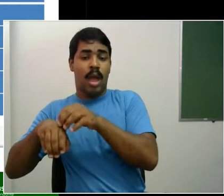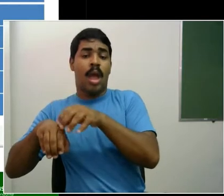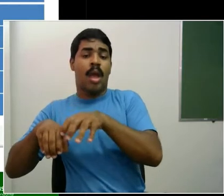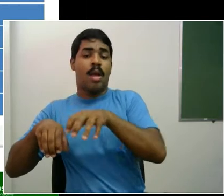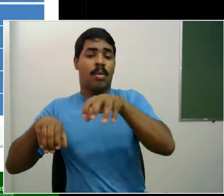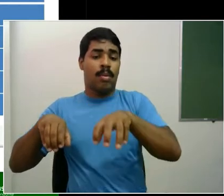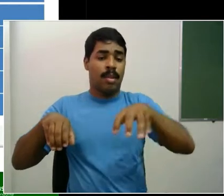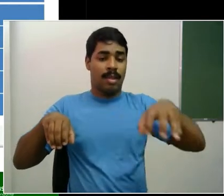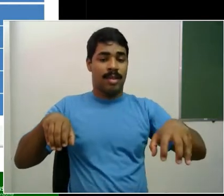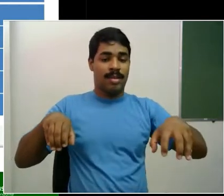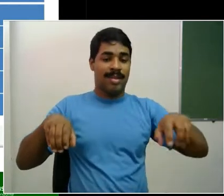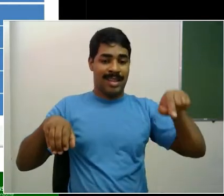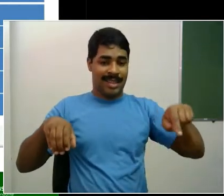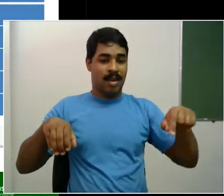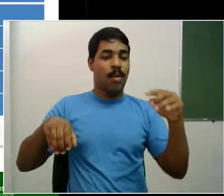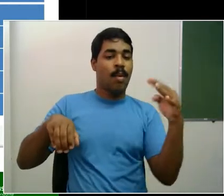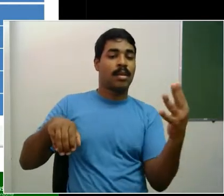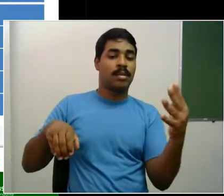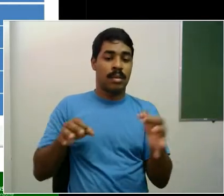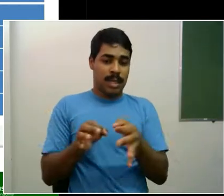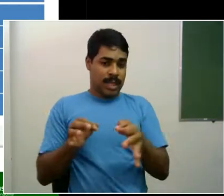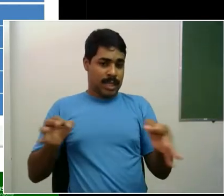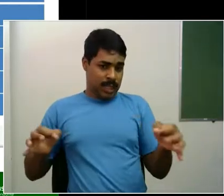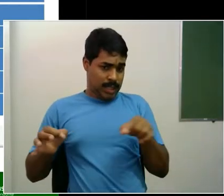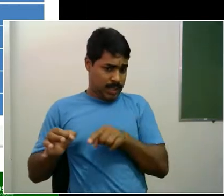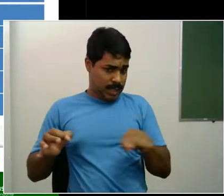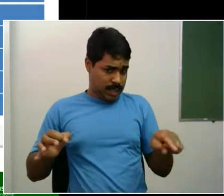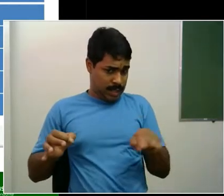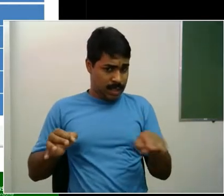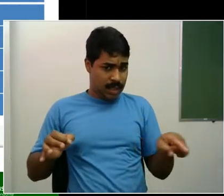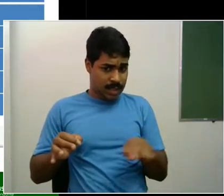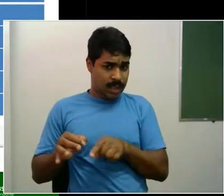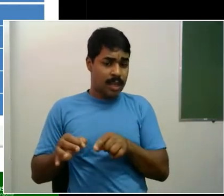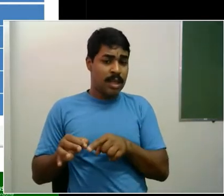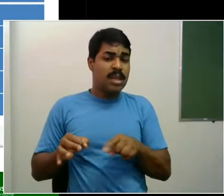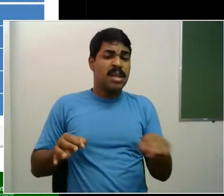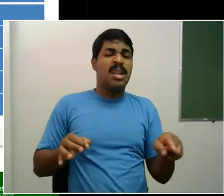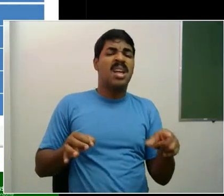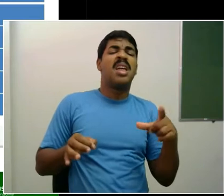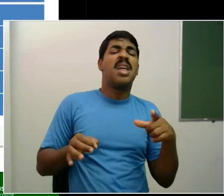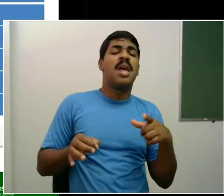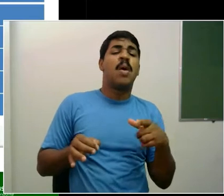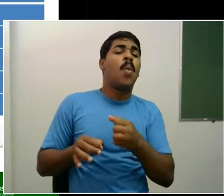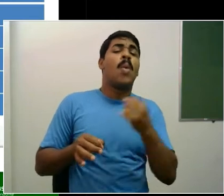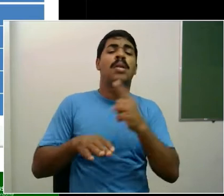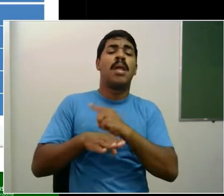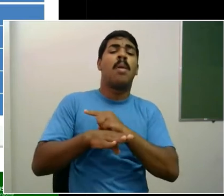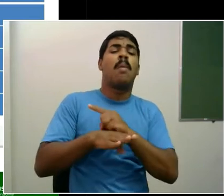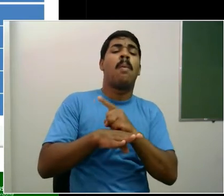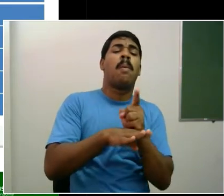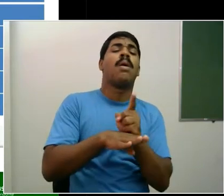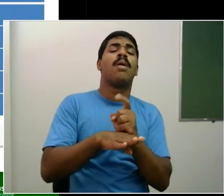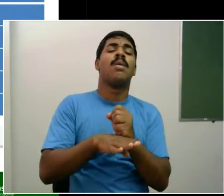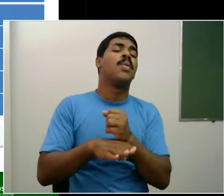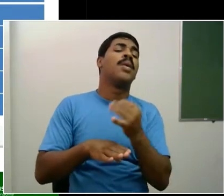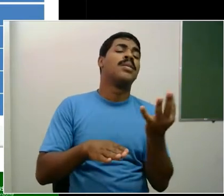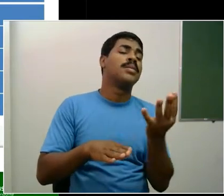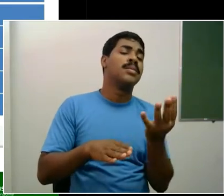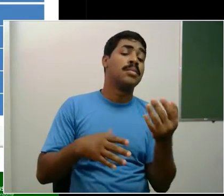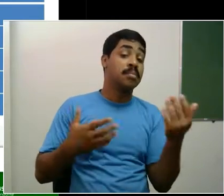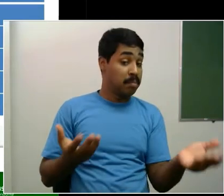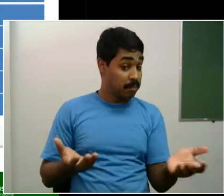E segundo, é possível afirmar que o movimento do carro é uniforme? Justifique a resposta. Bem, pessoal,